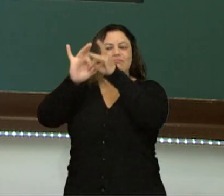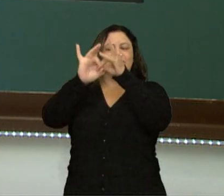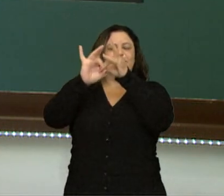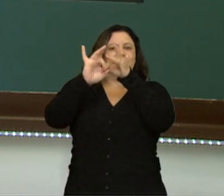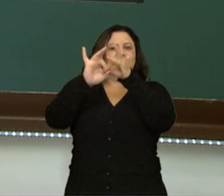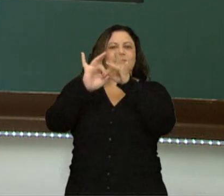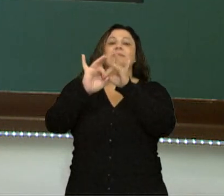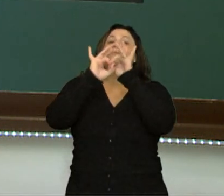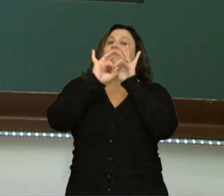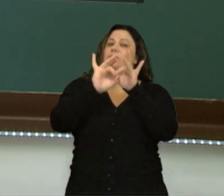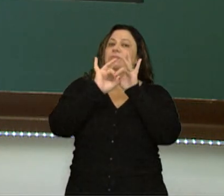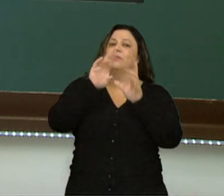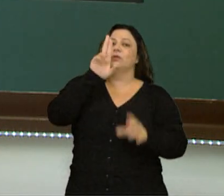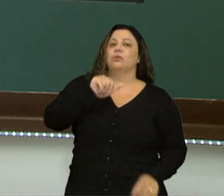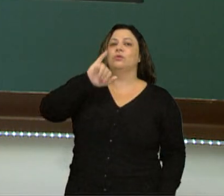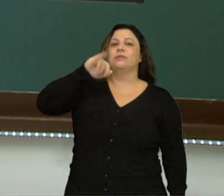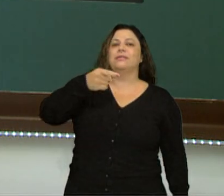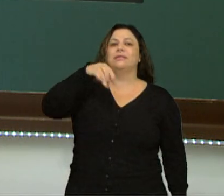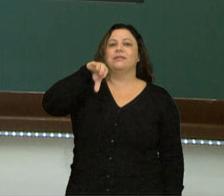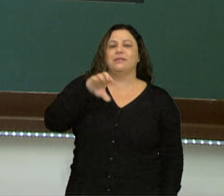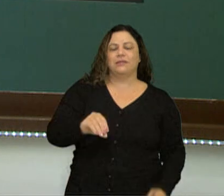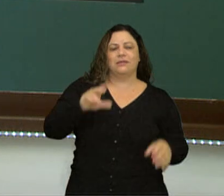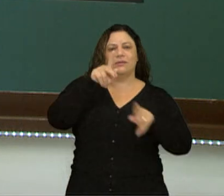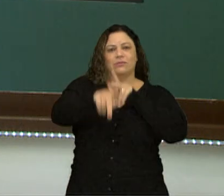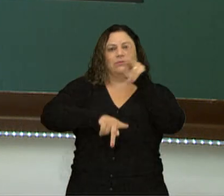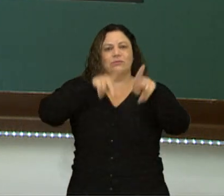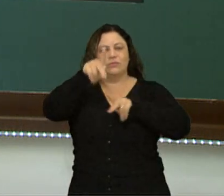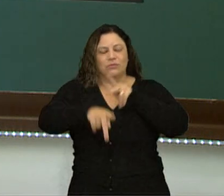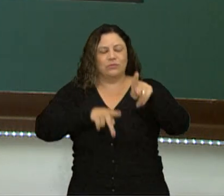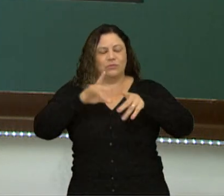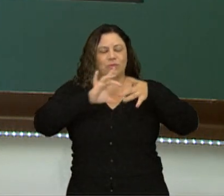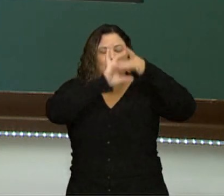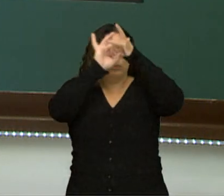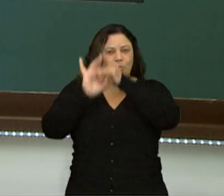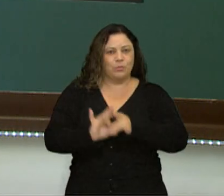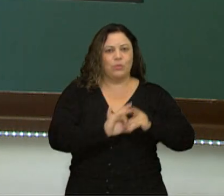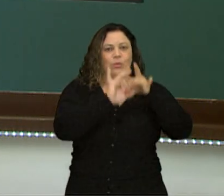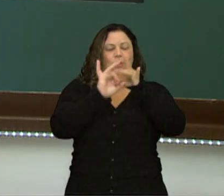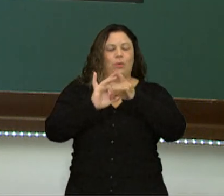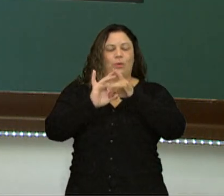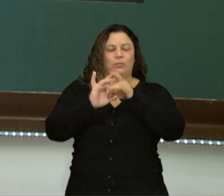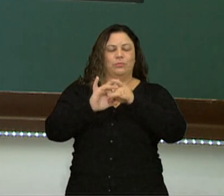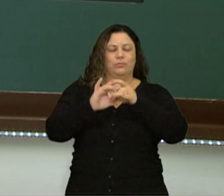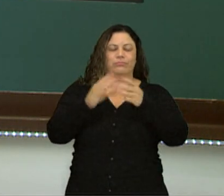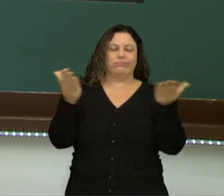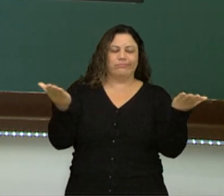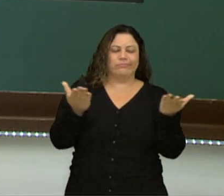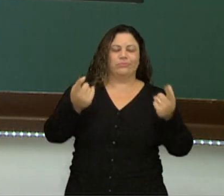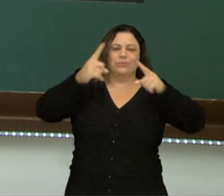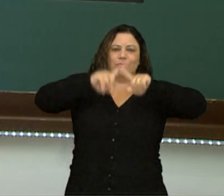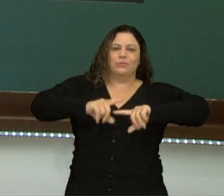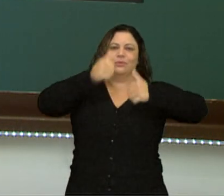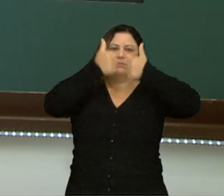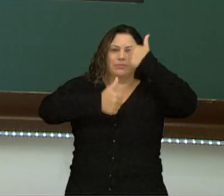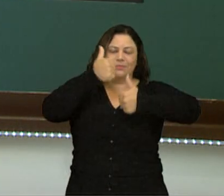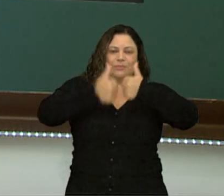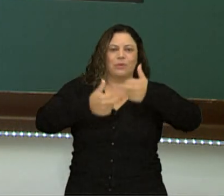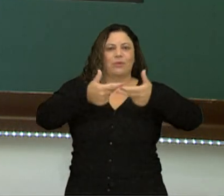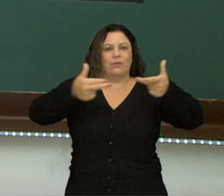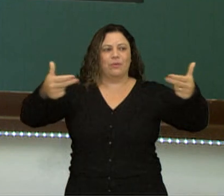arco representa a união dos povos em prol do esporte, nesse caso. Então está informando